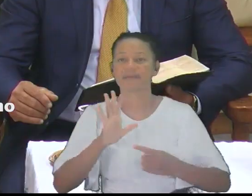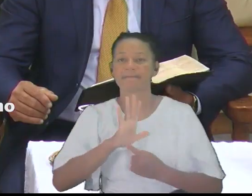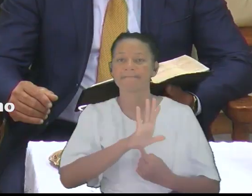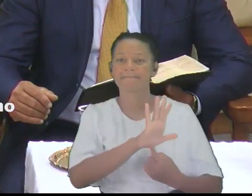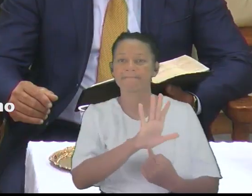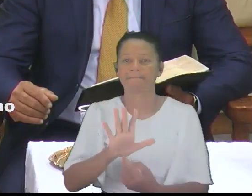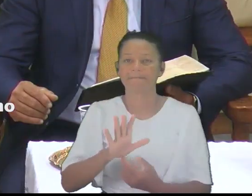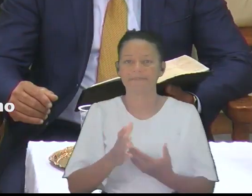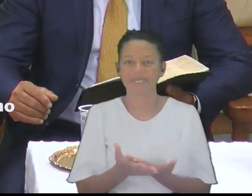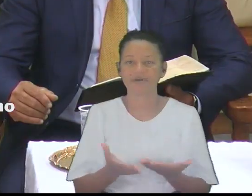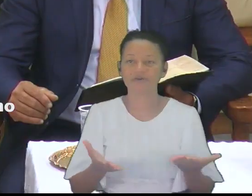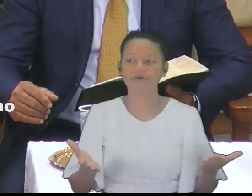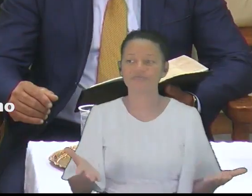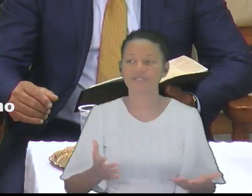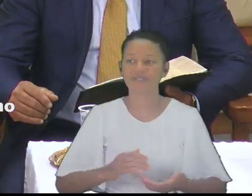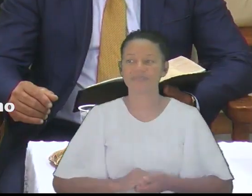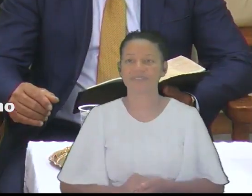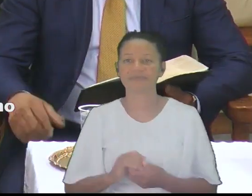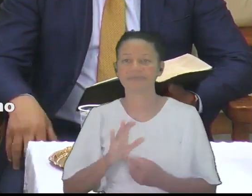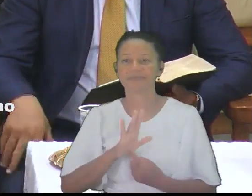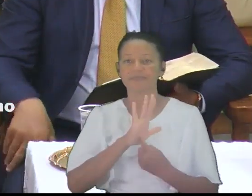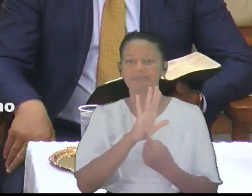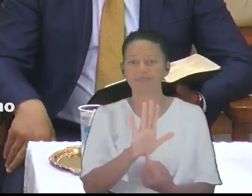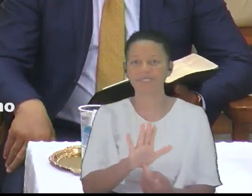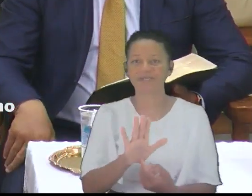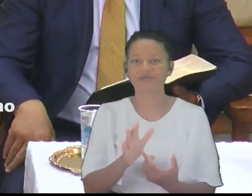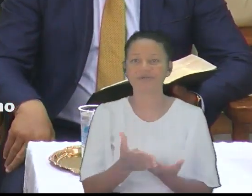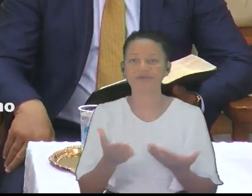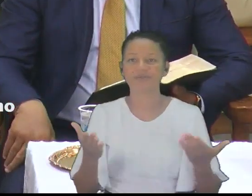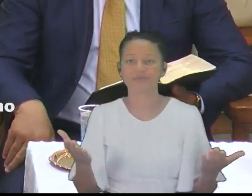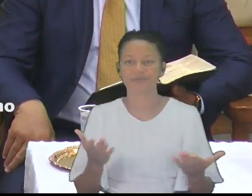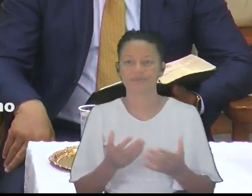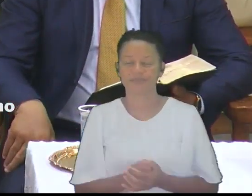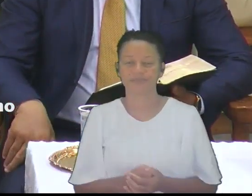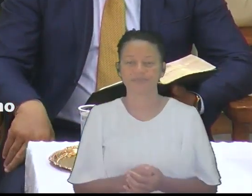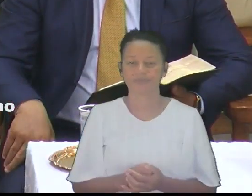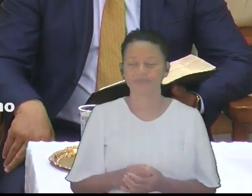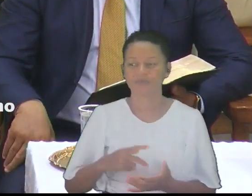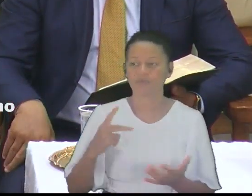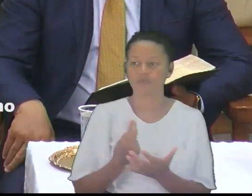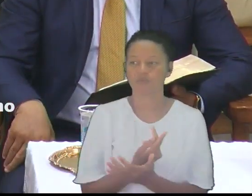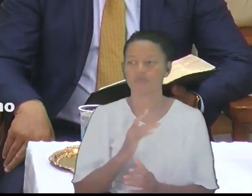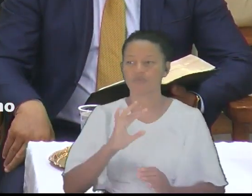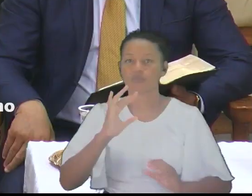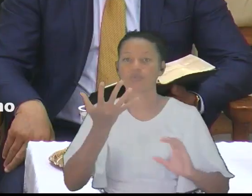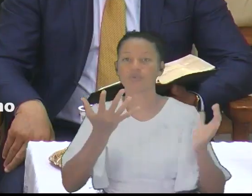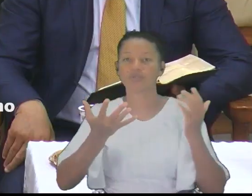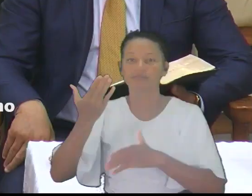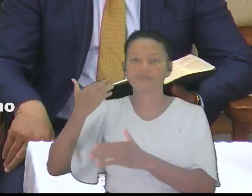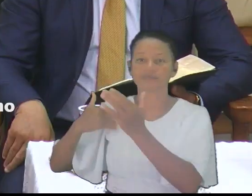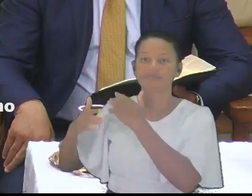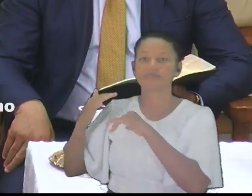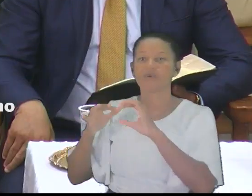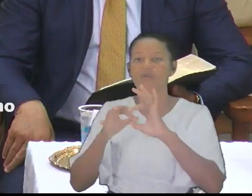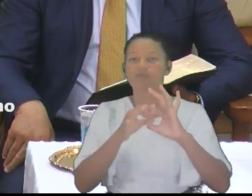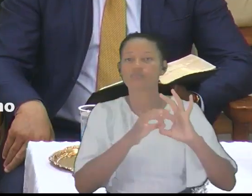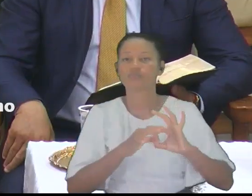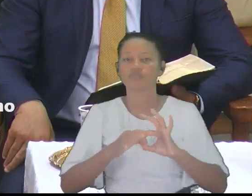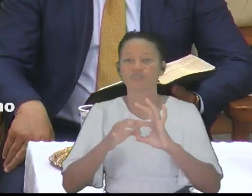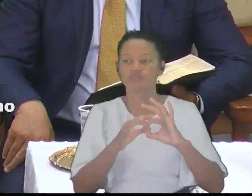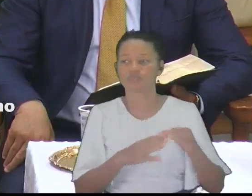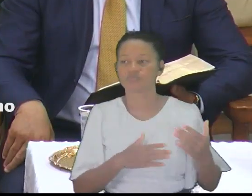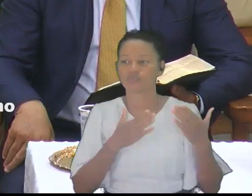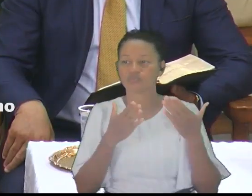era a liturgia, ele mostra como era que acontecia na velha aliança. E quando